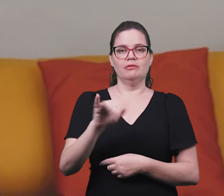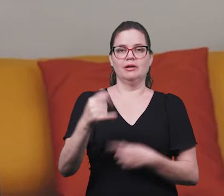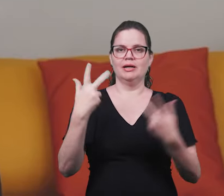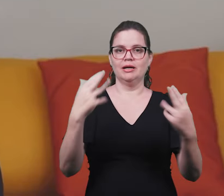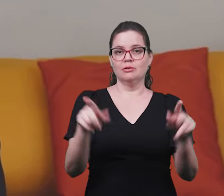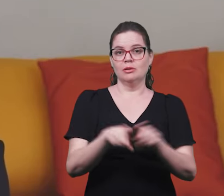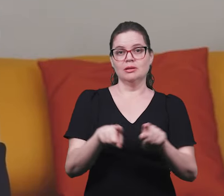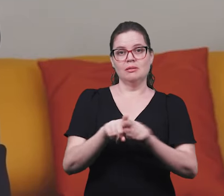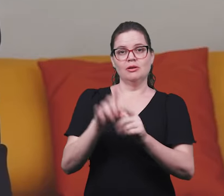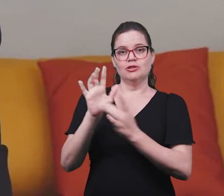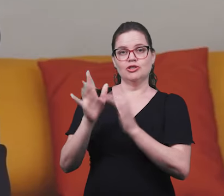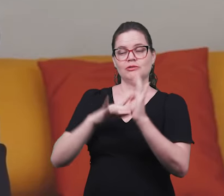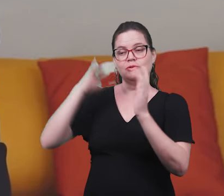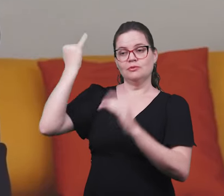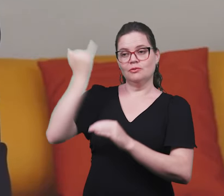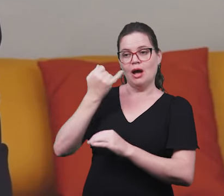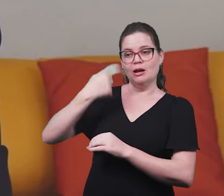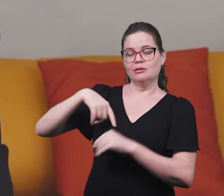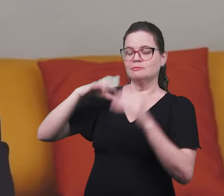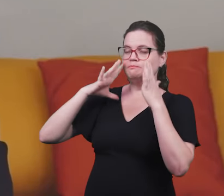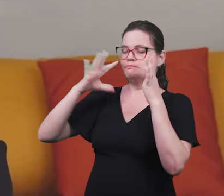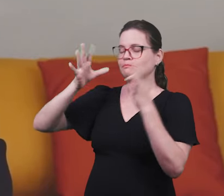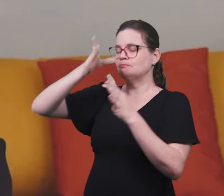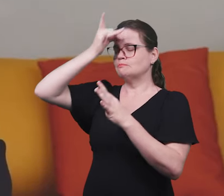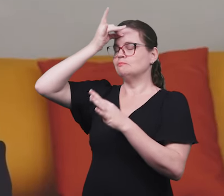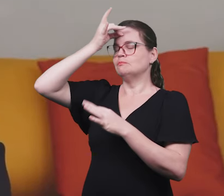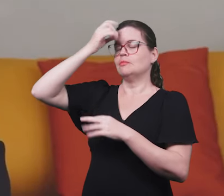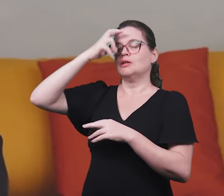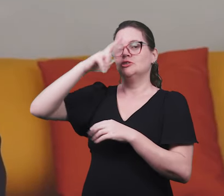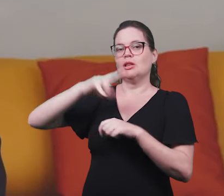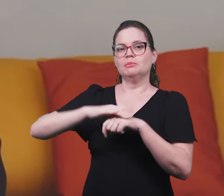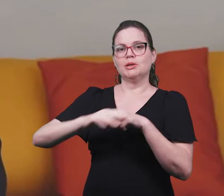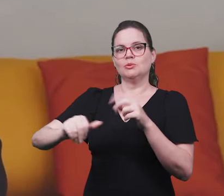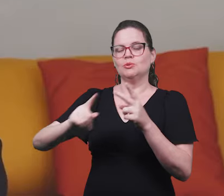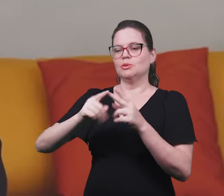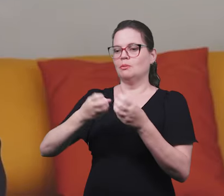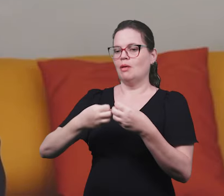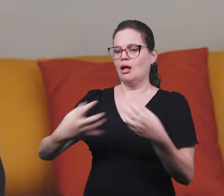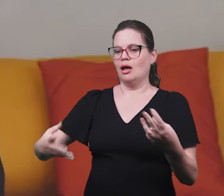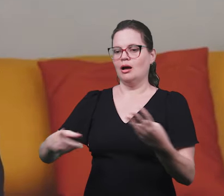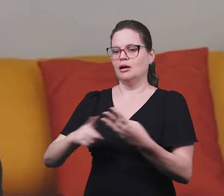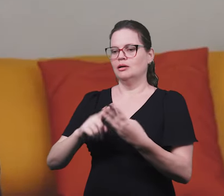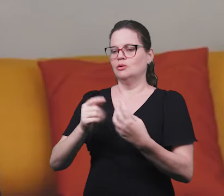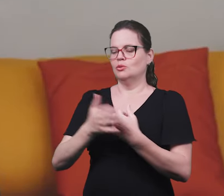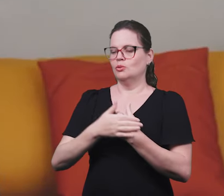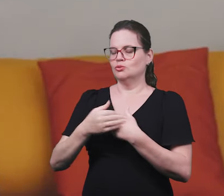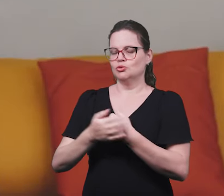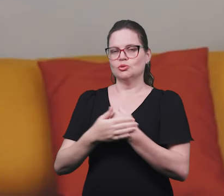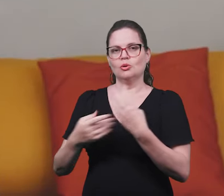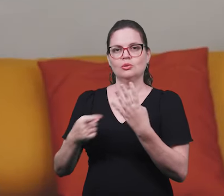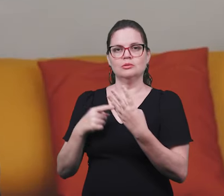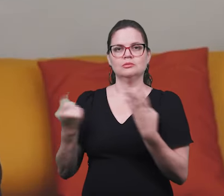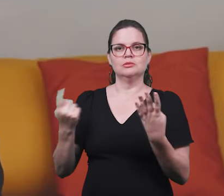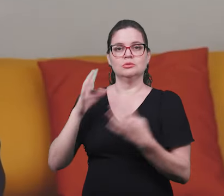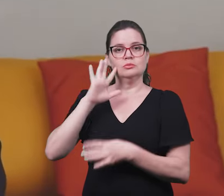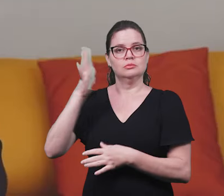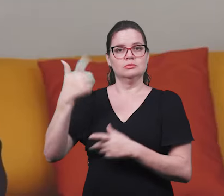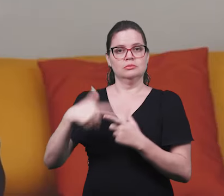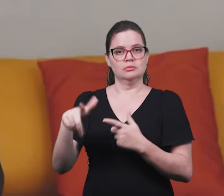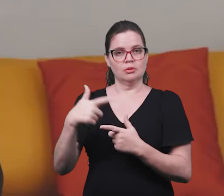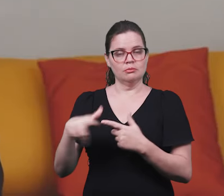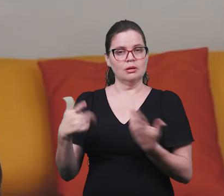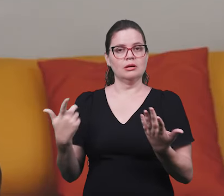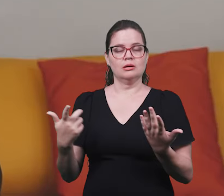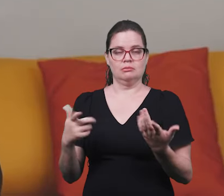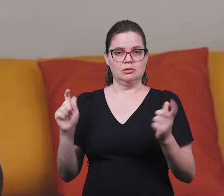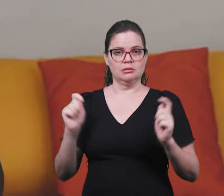nossa mente aquilo que ele fez por nós: a cura, o milagre, o consolo, a solução